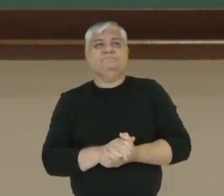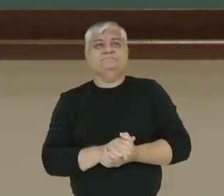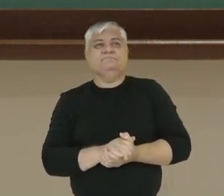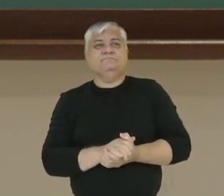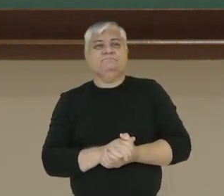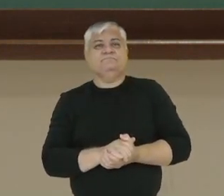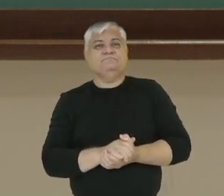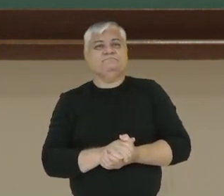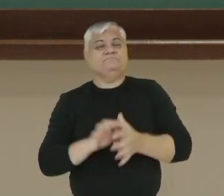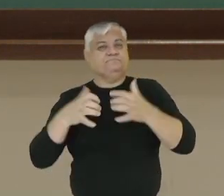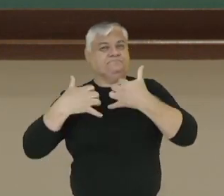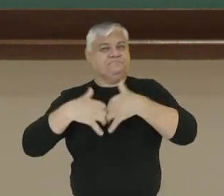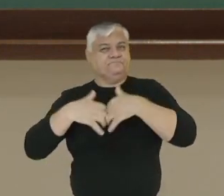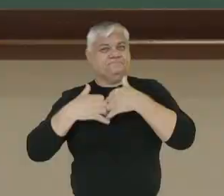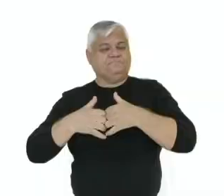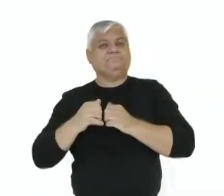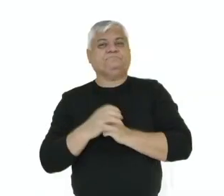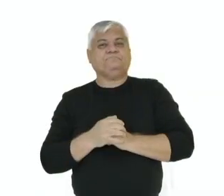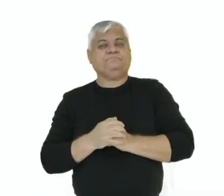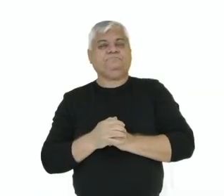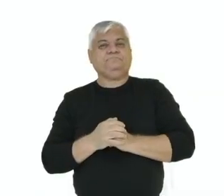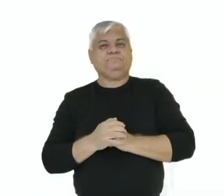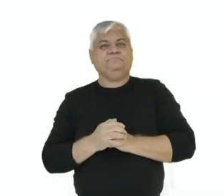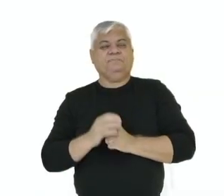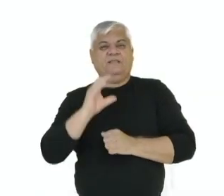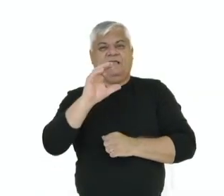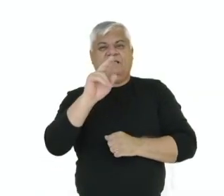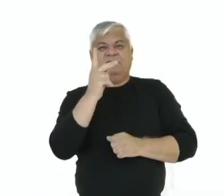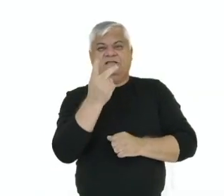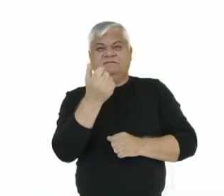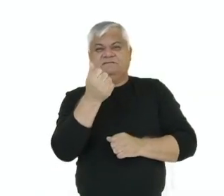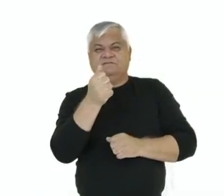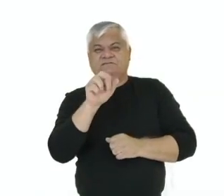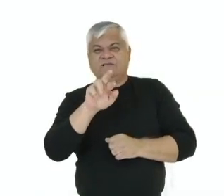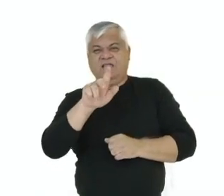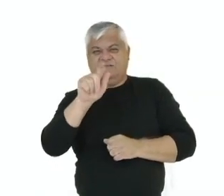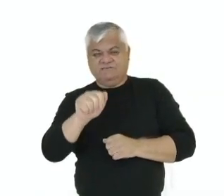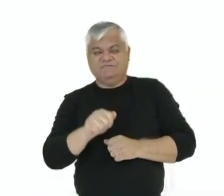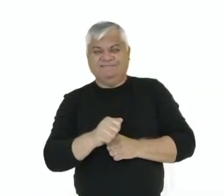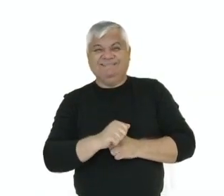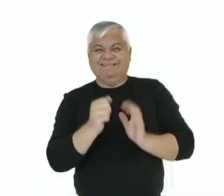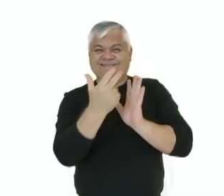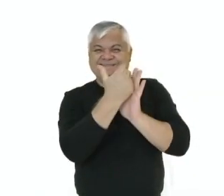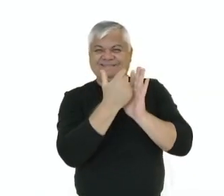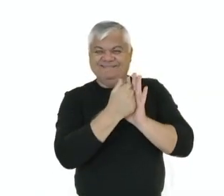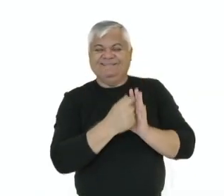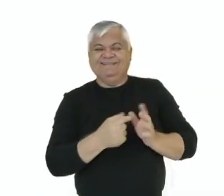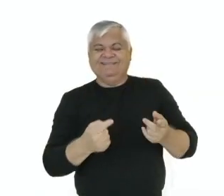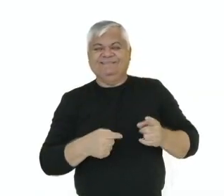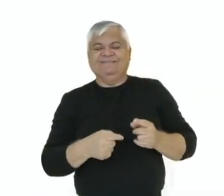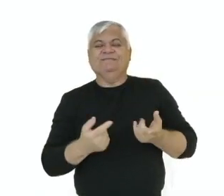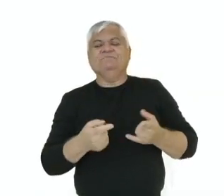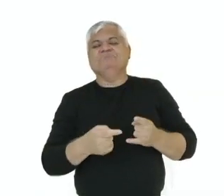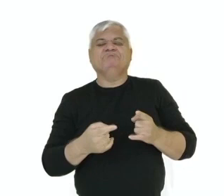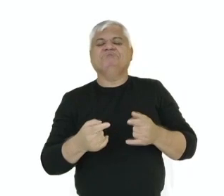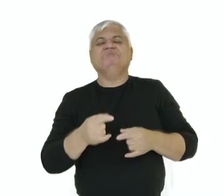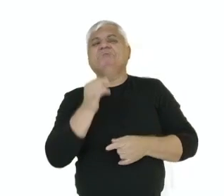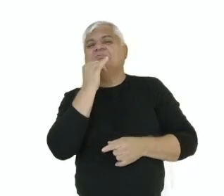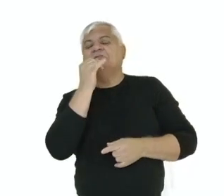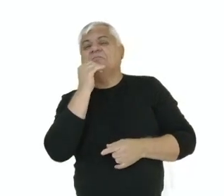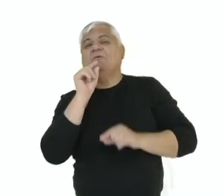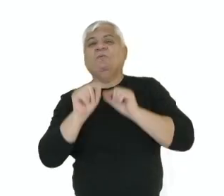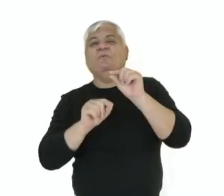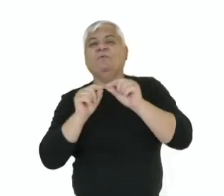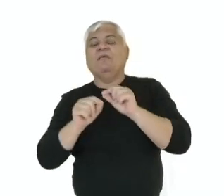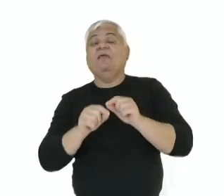Vamos refletir. O gênero charge é caracterizado por sempre tratar de acontecimentos atuais. Portanto, na maioria